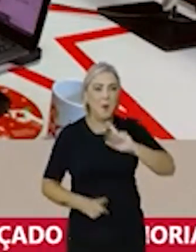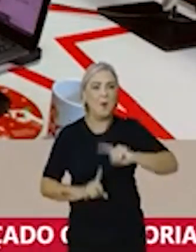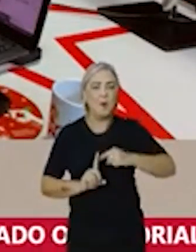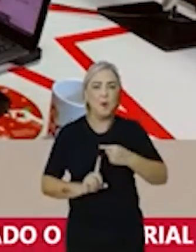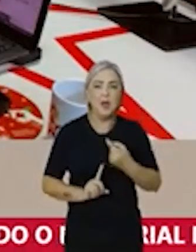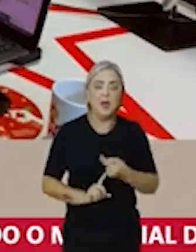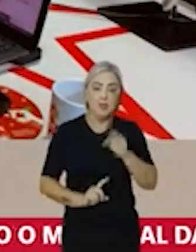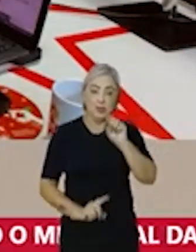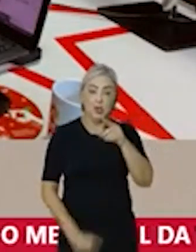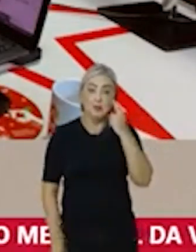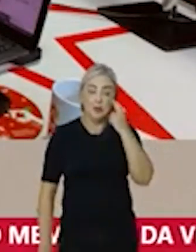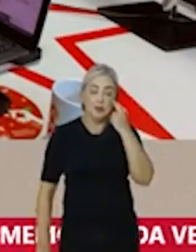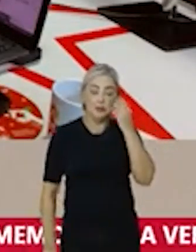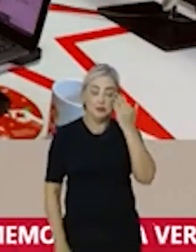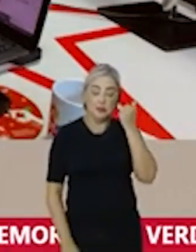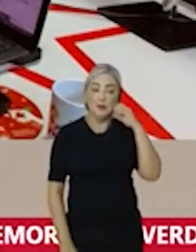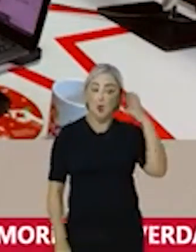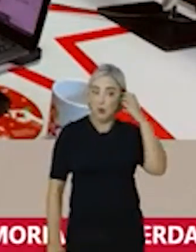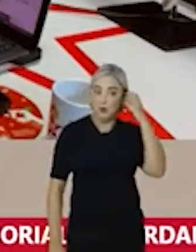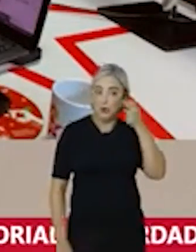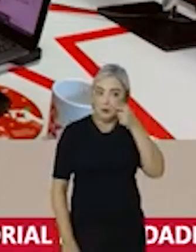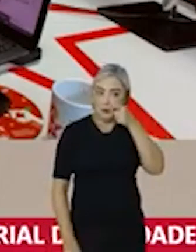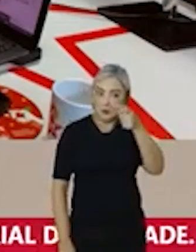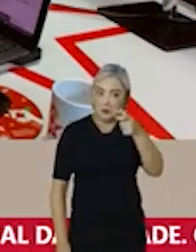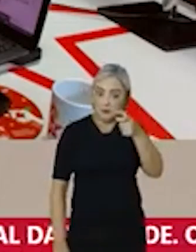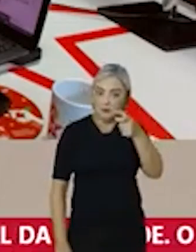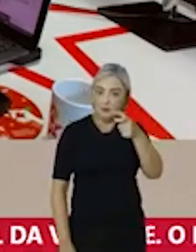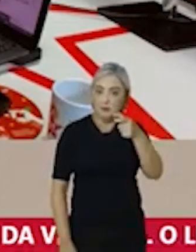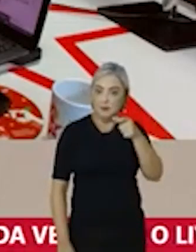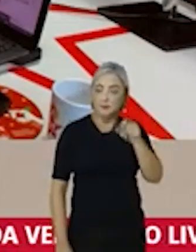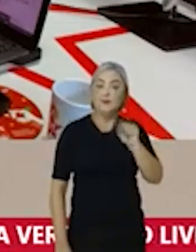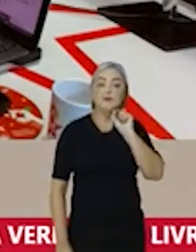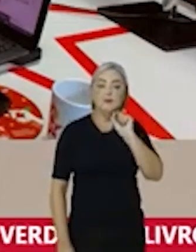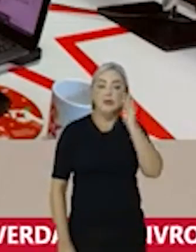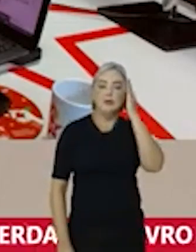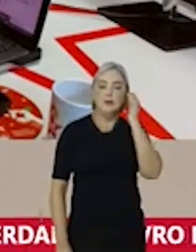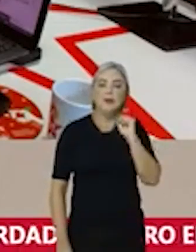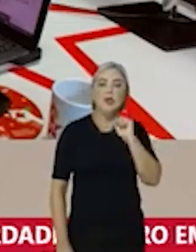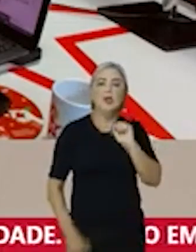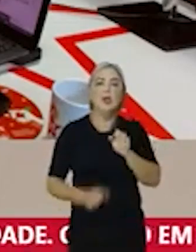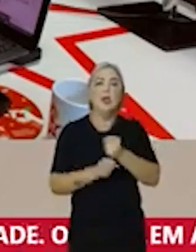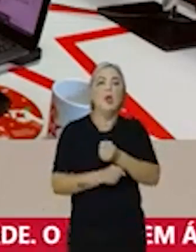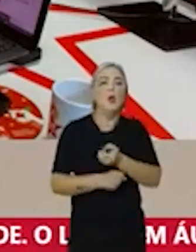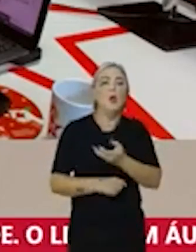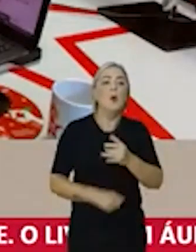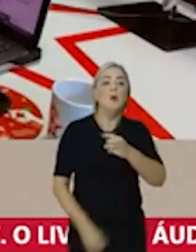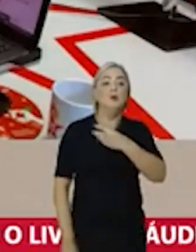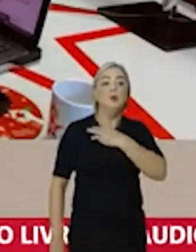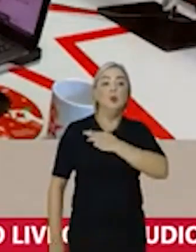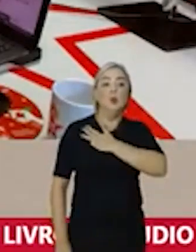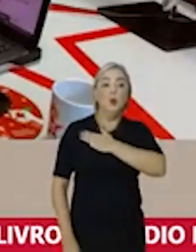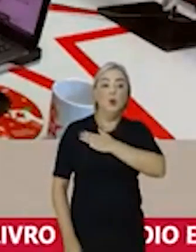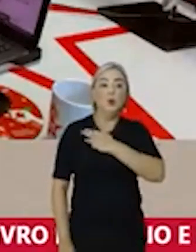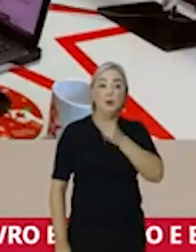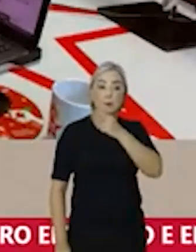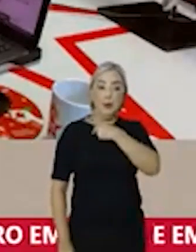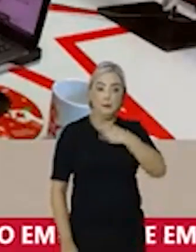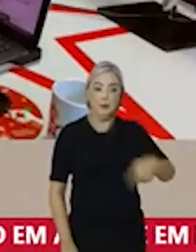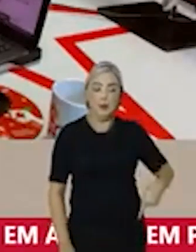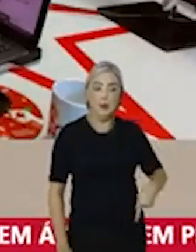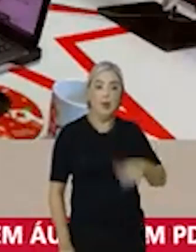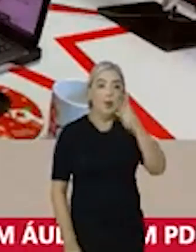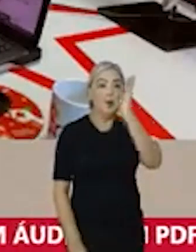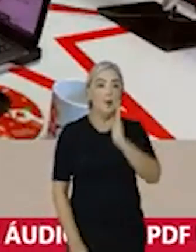para vocês terem uma ideia, para os ouvintes e os espectadores terem uma ideia, quando o Lula assumiu pela primeira vez,